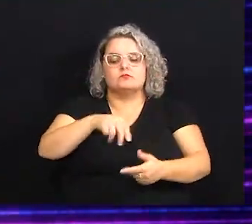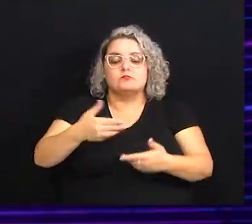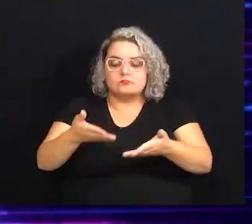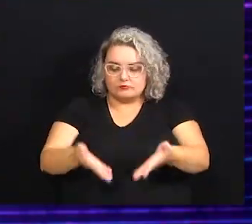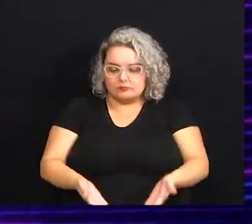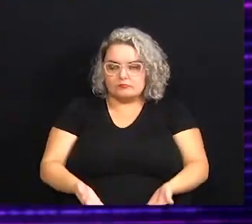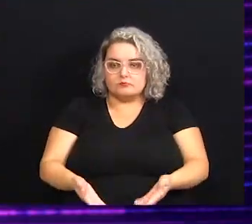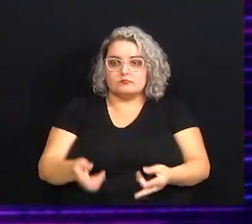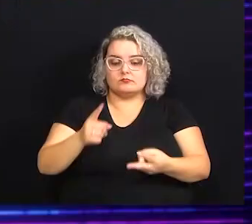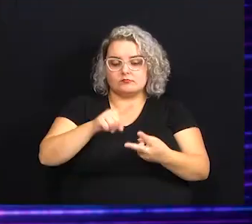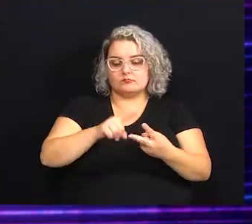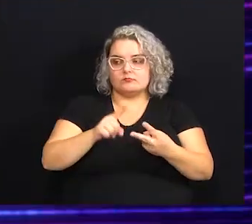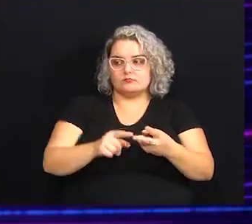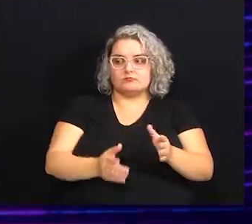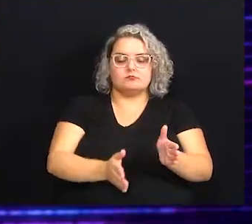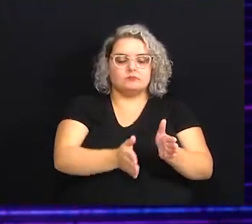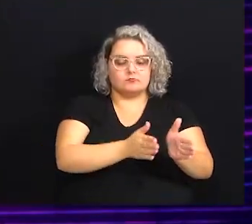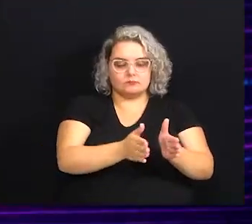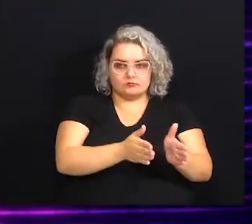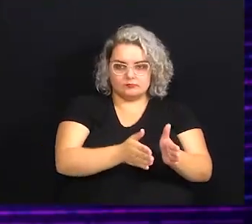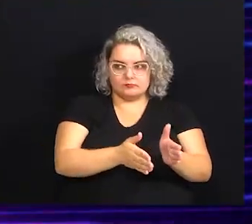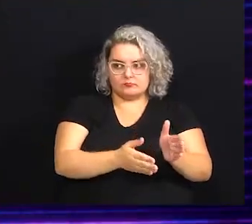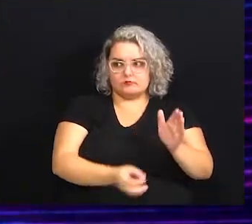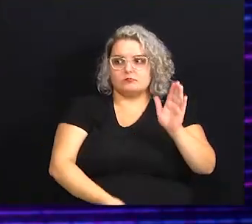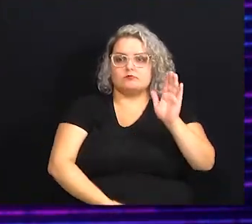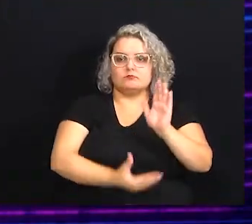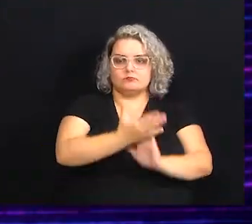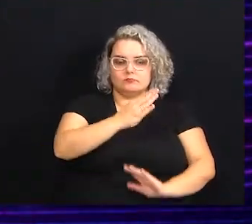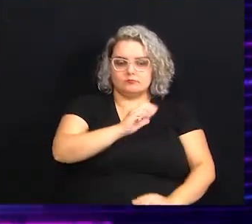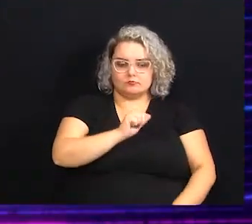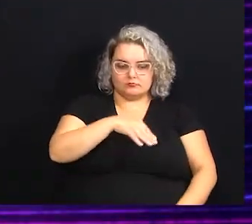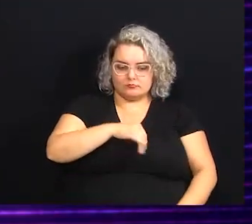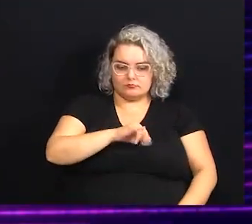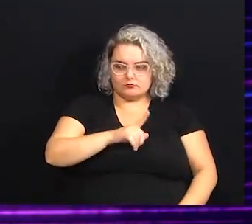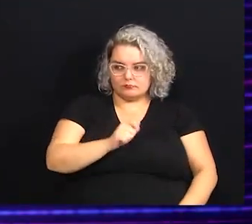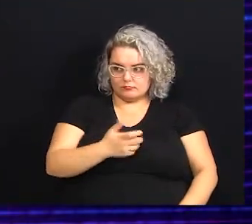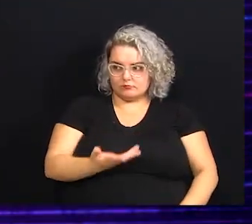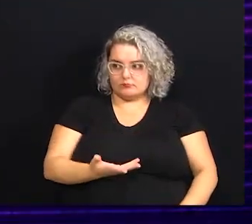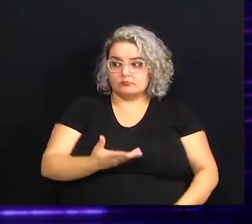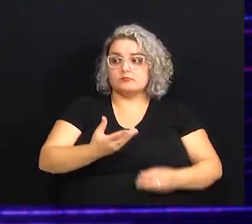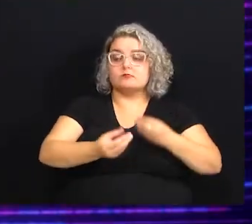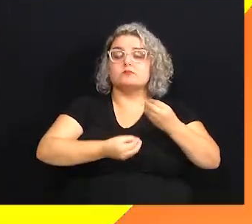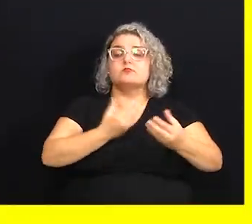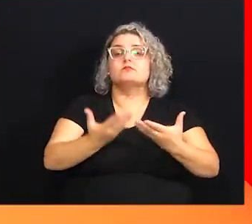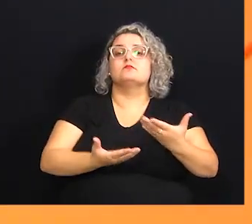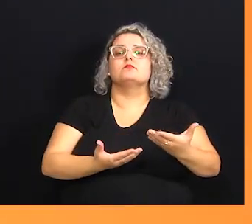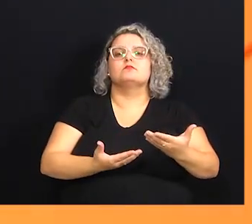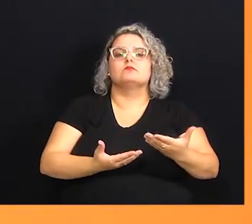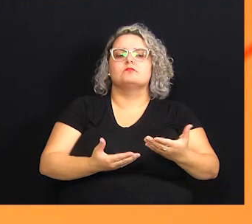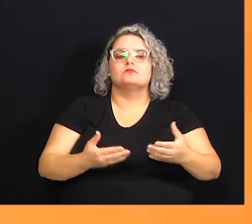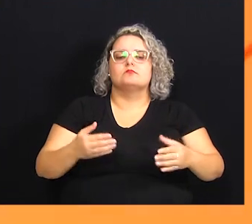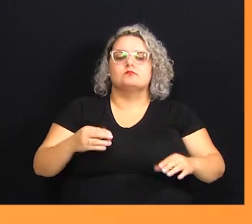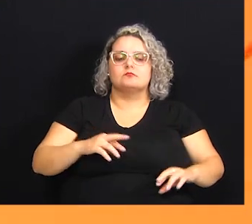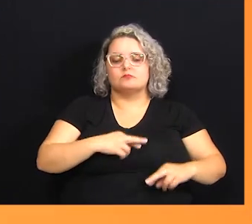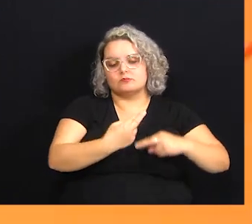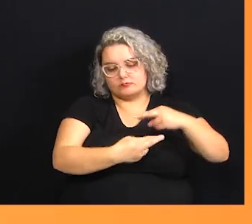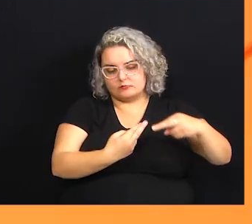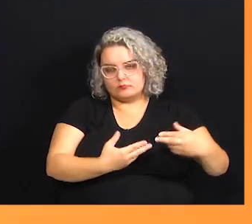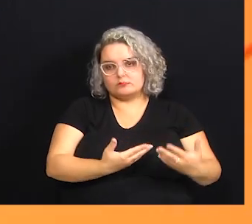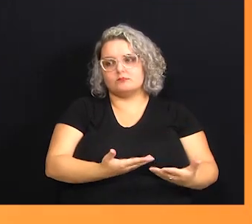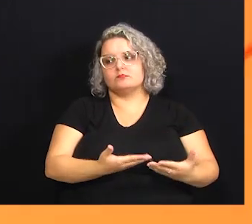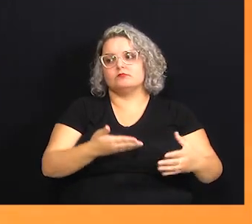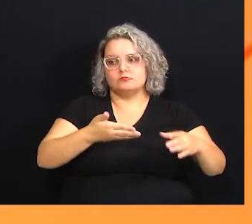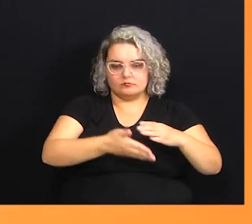livro ele se baseia em duas partes. A primeira, da descoberta da Camila e de como ela vai entrar em um relacionamento mesmo